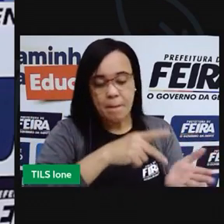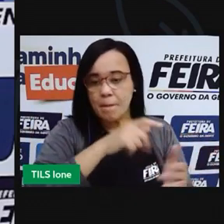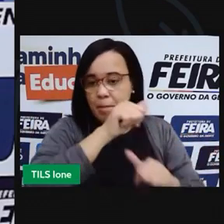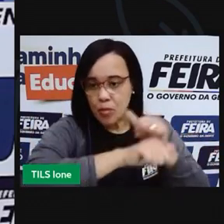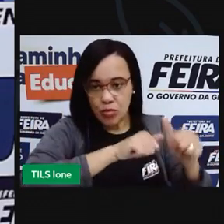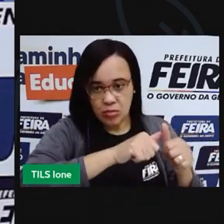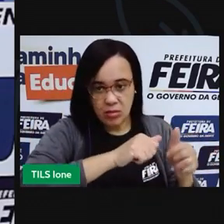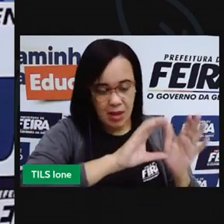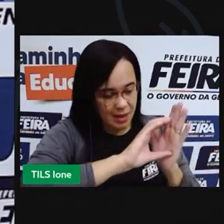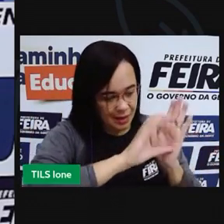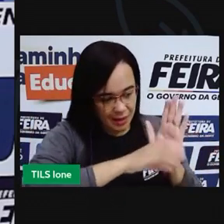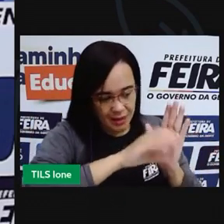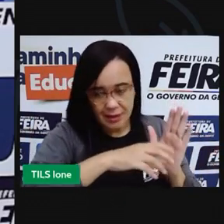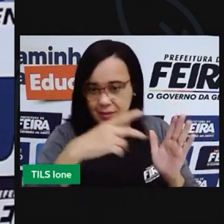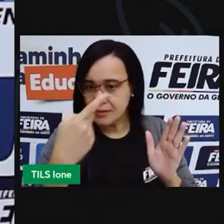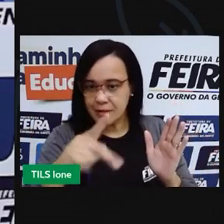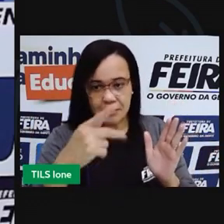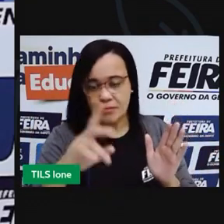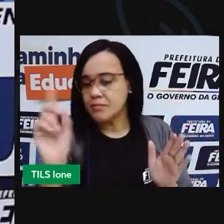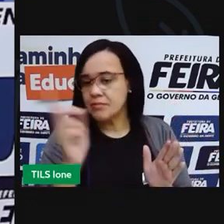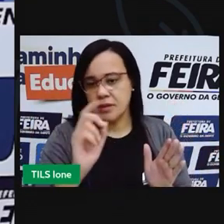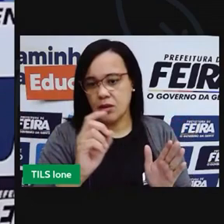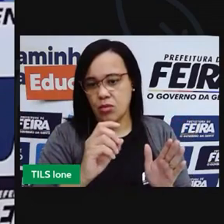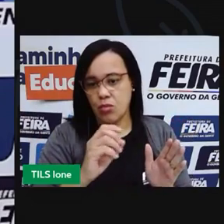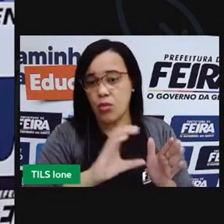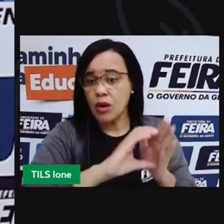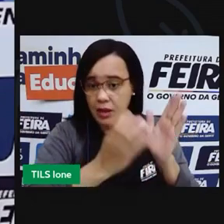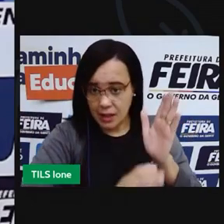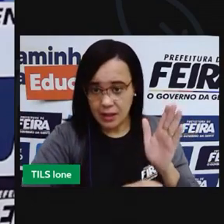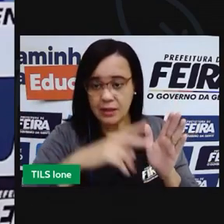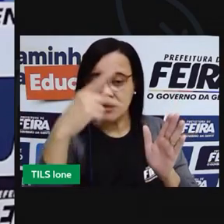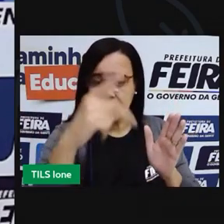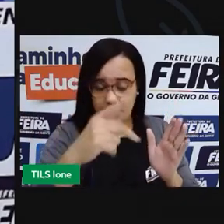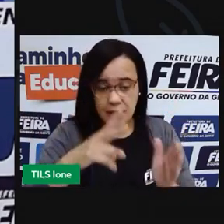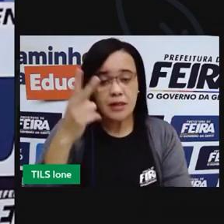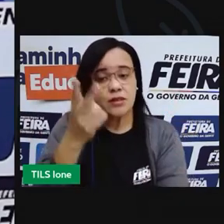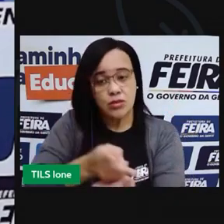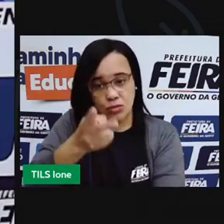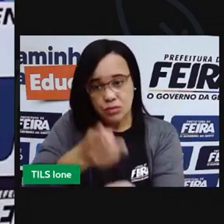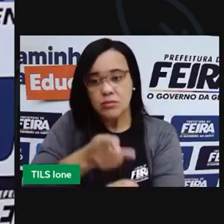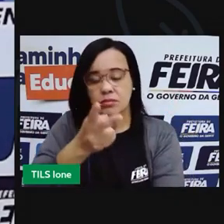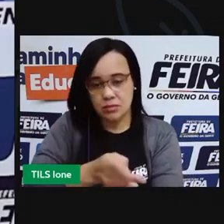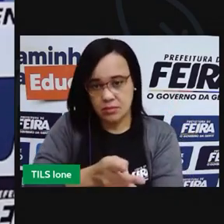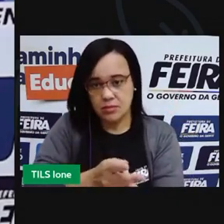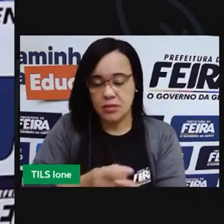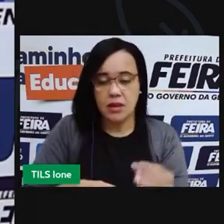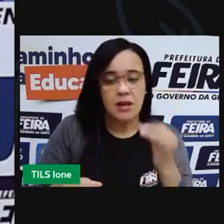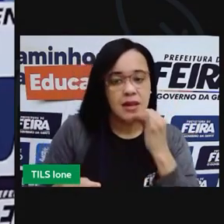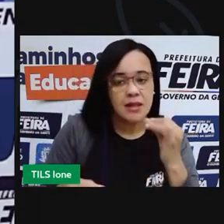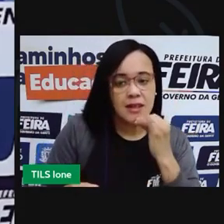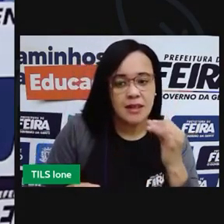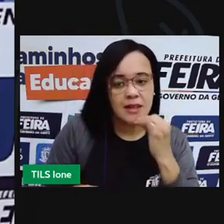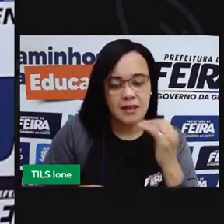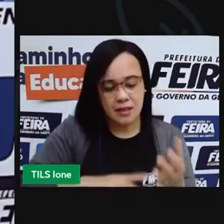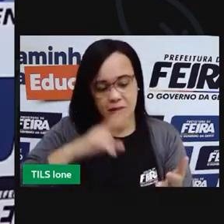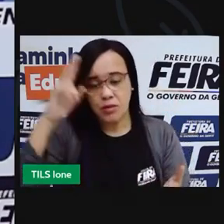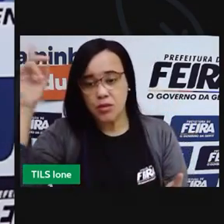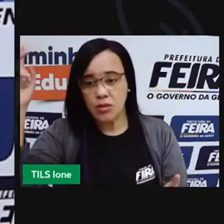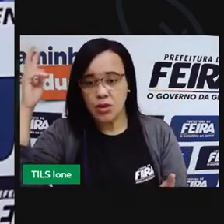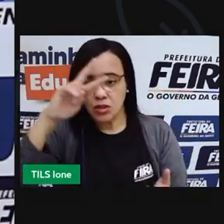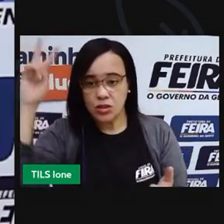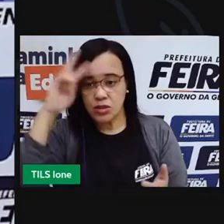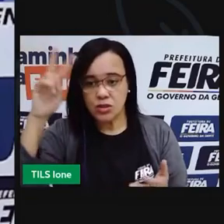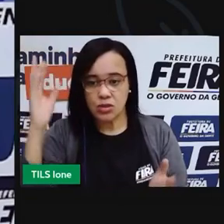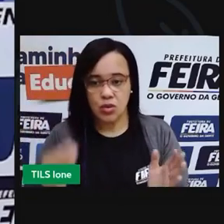o leitor identificar que história é essa que você está fazendo a releitura, mas sempre acrescentando